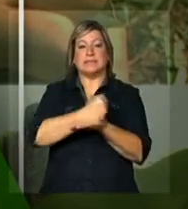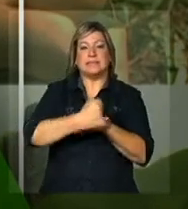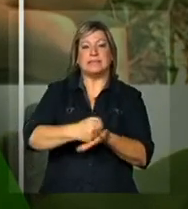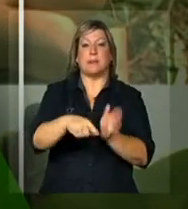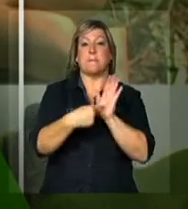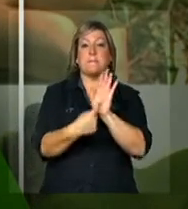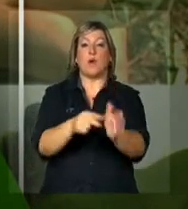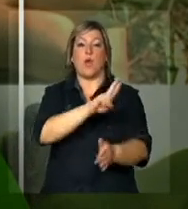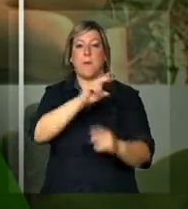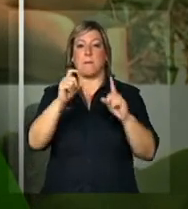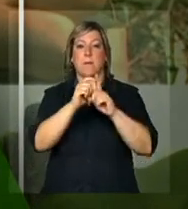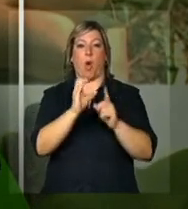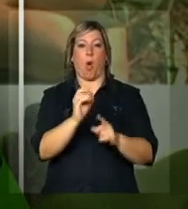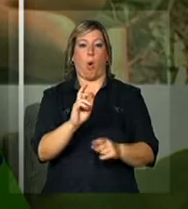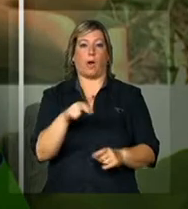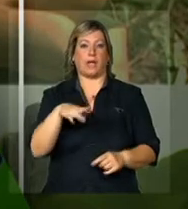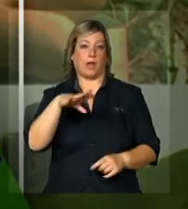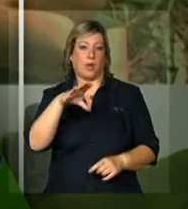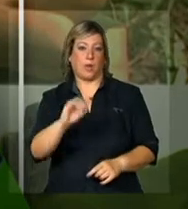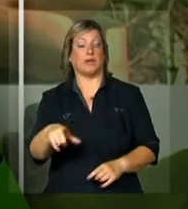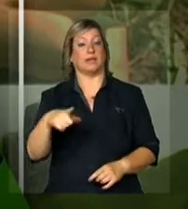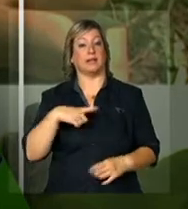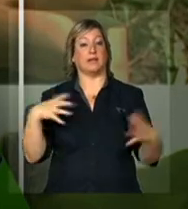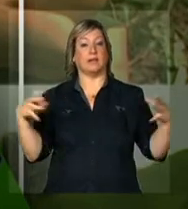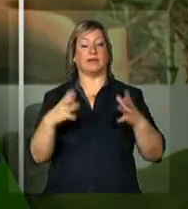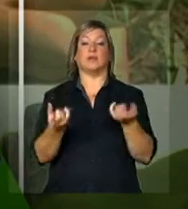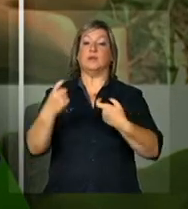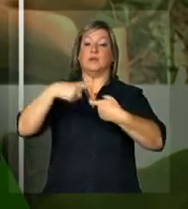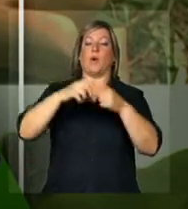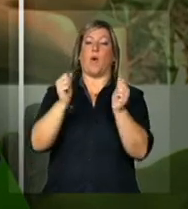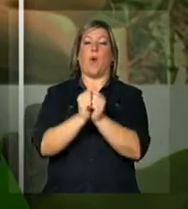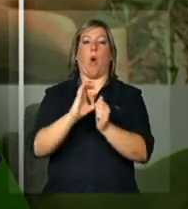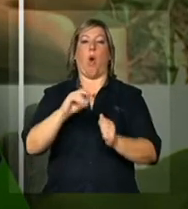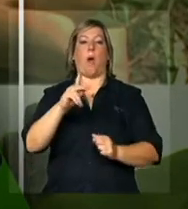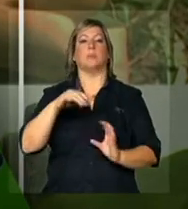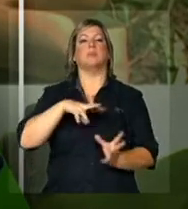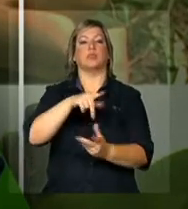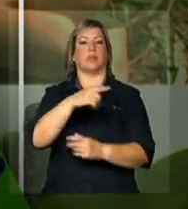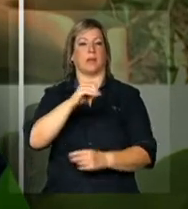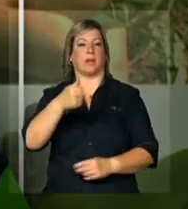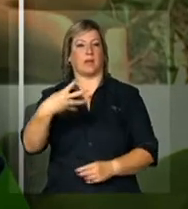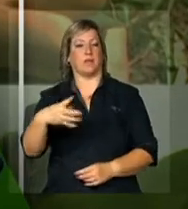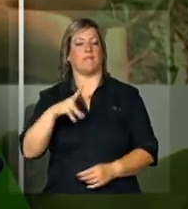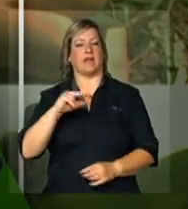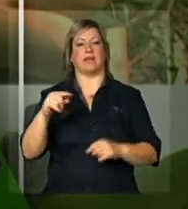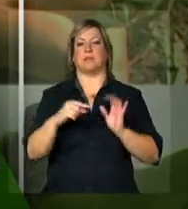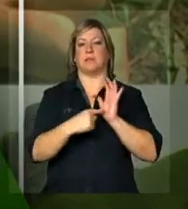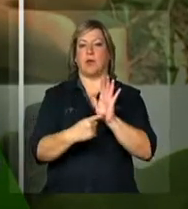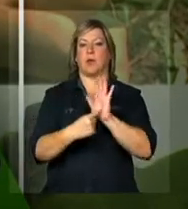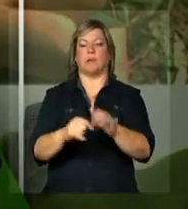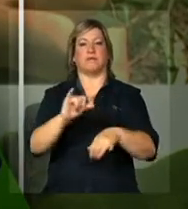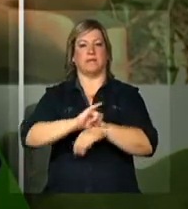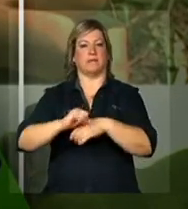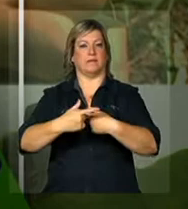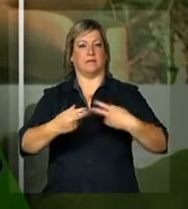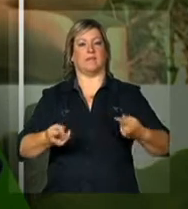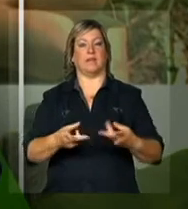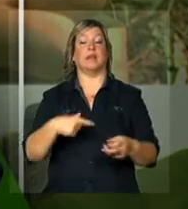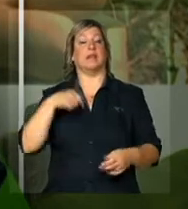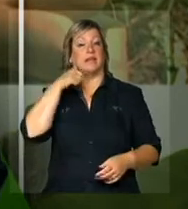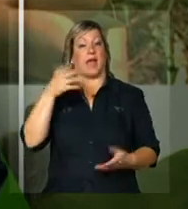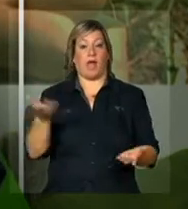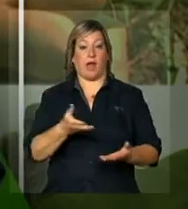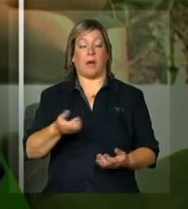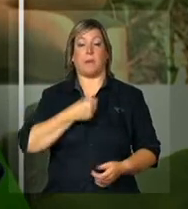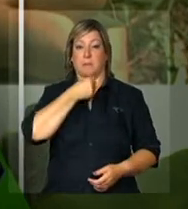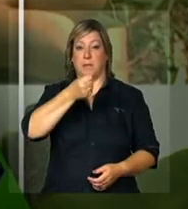cidades que vão sediar a Copa do Mundo de 2014. A repórter Daniela Almeida conversou com a diretora do Planeta Orgânico, que é um portal da